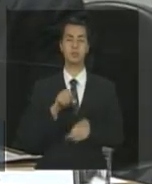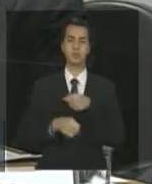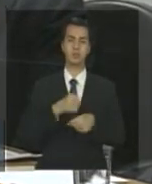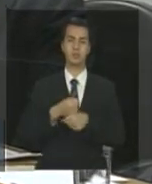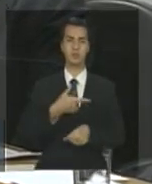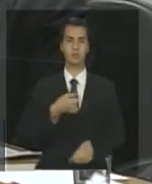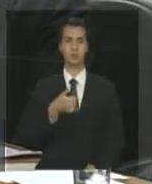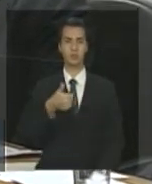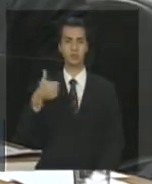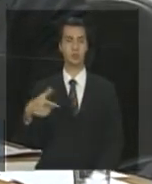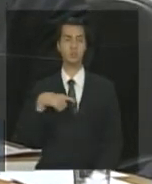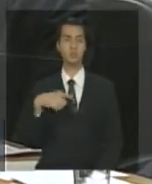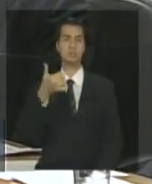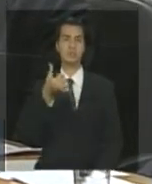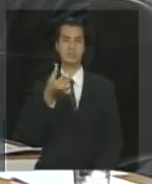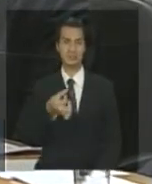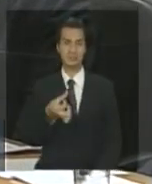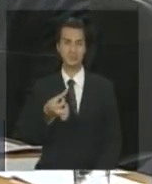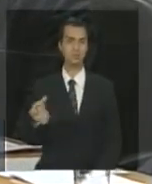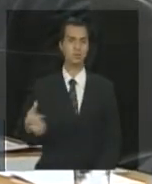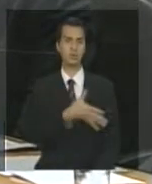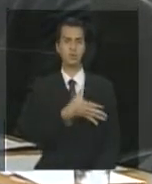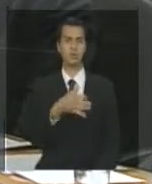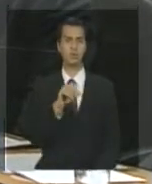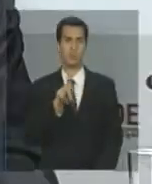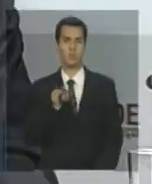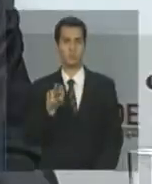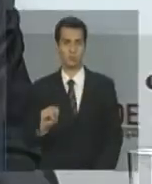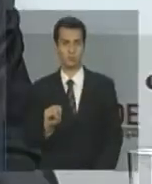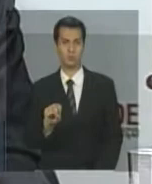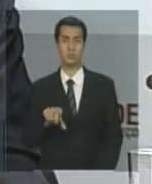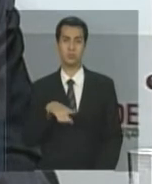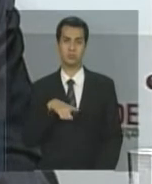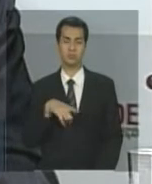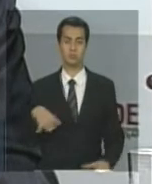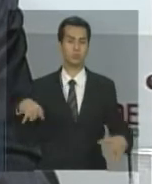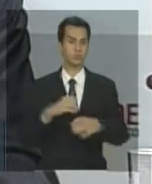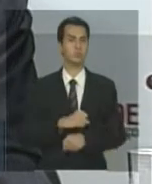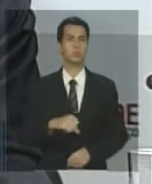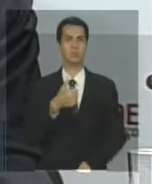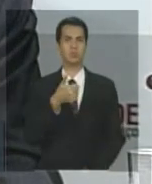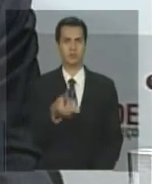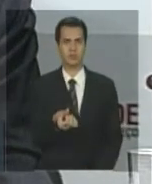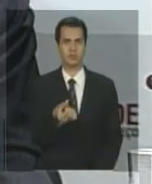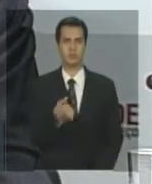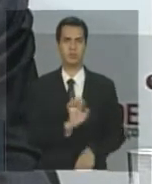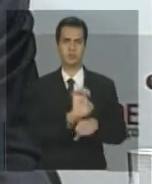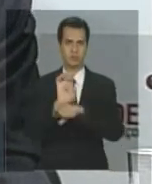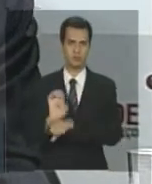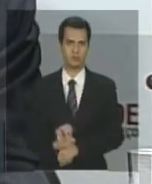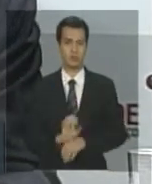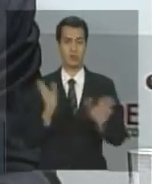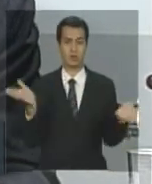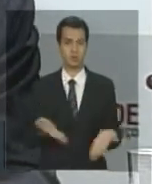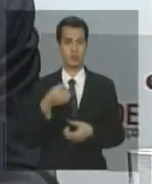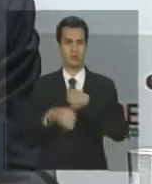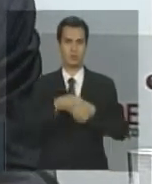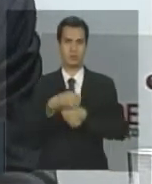foram implantadas novas em outros 5 estados, ou seja, chegando a 16 estados e agora em 2012,